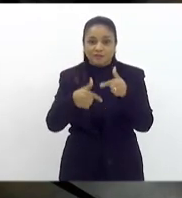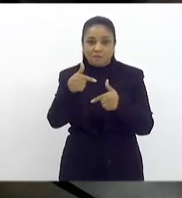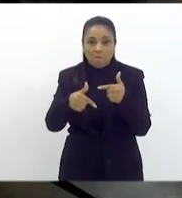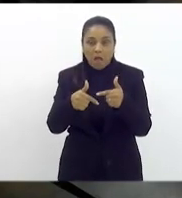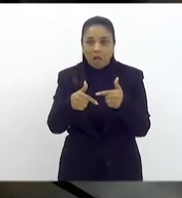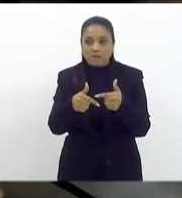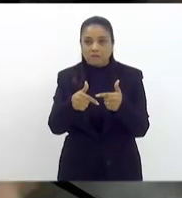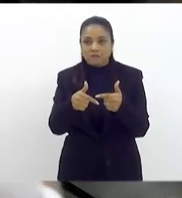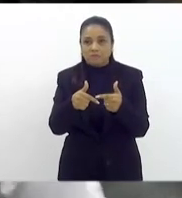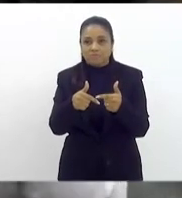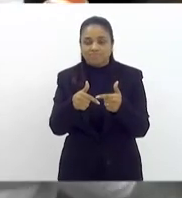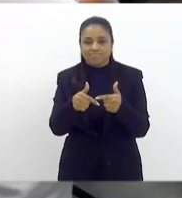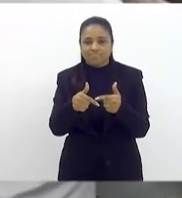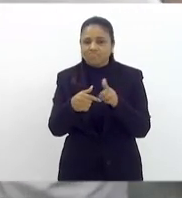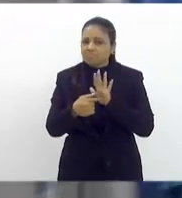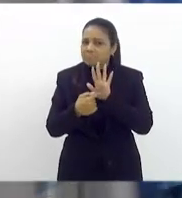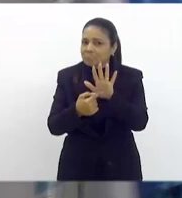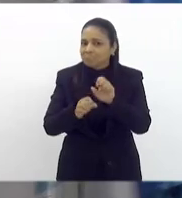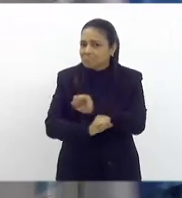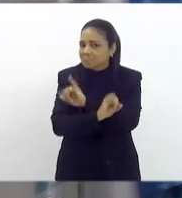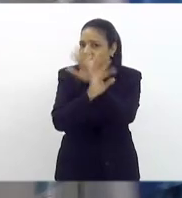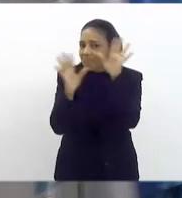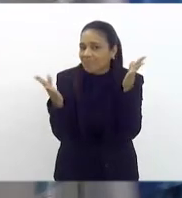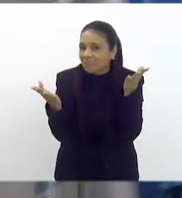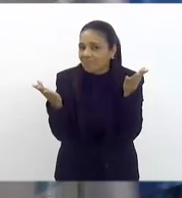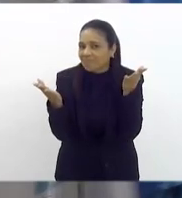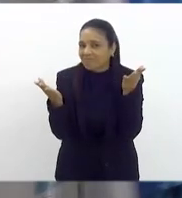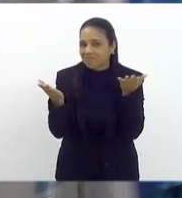negações. Exatamente. Visíveis. Aí acho que depende muito da.